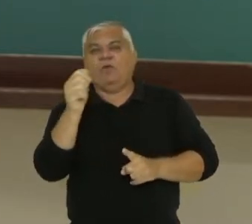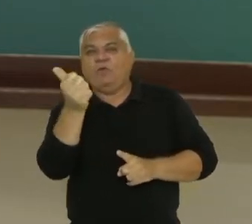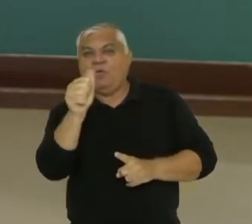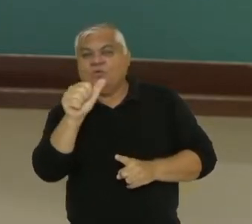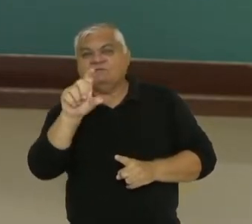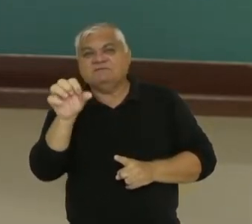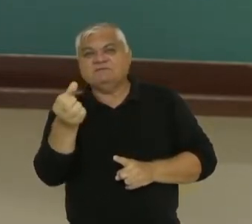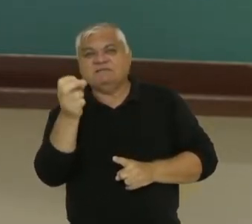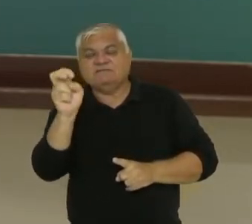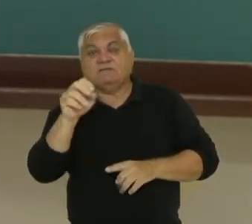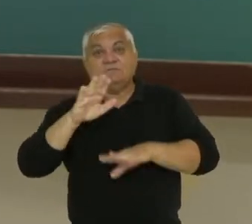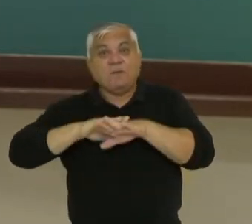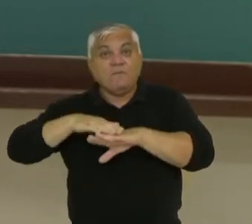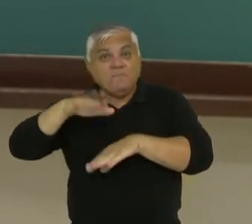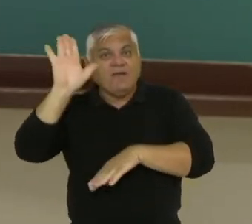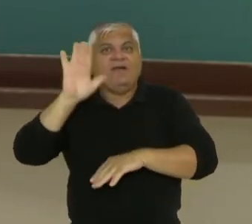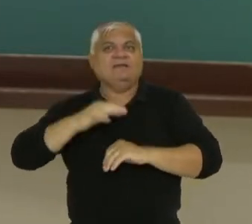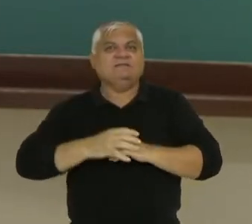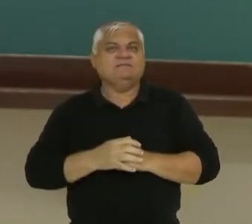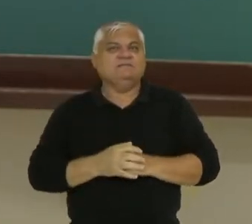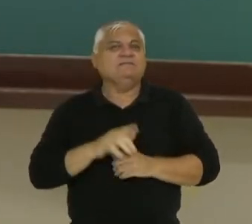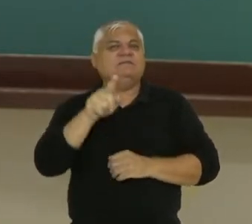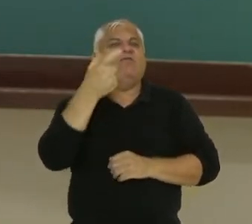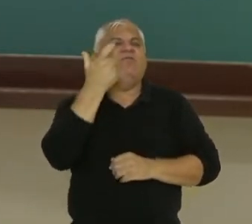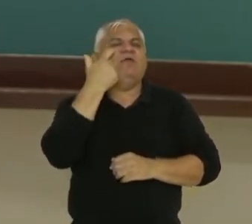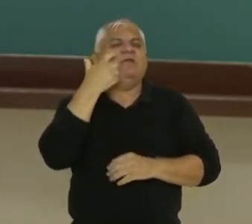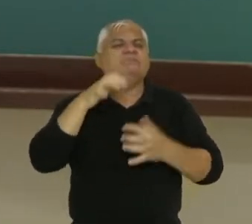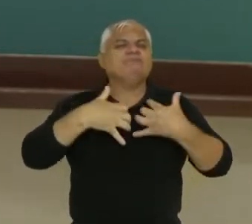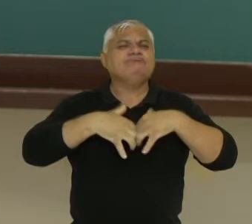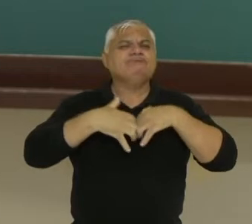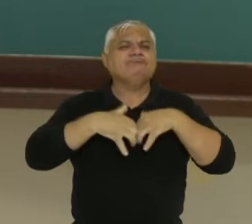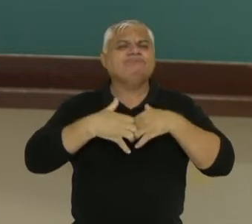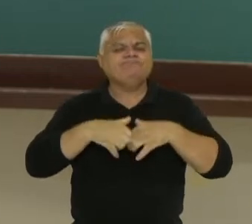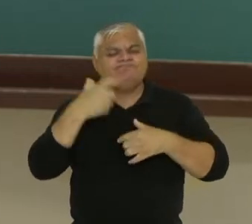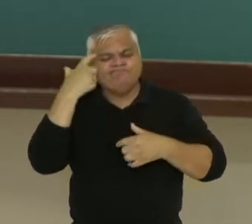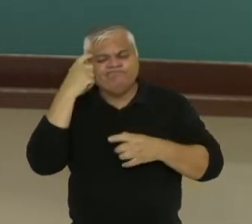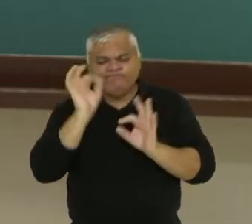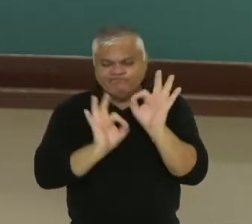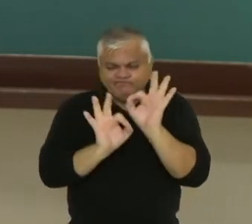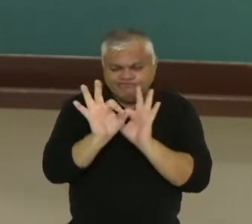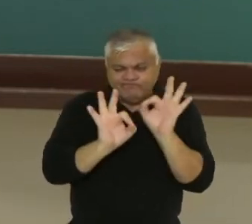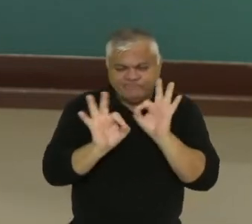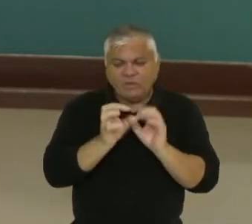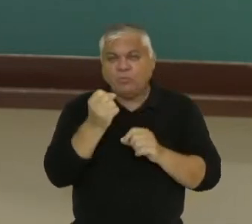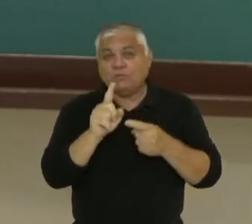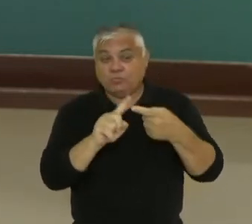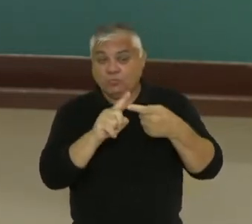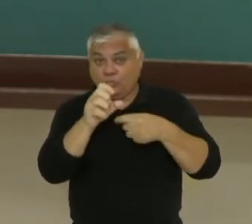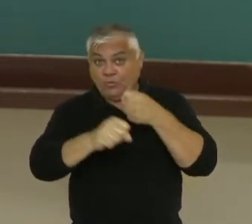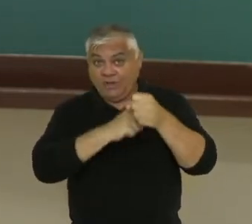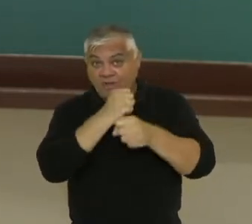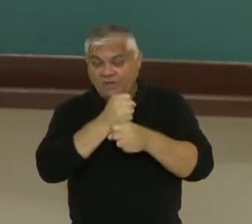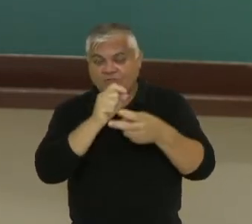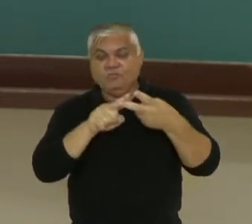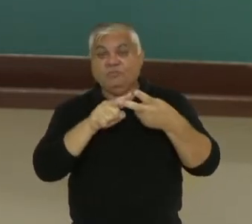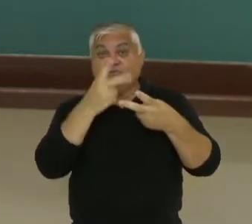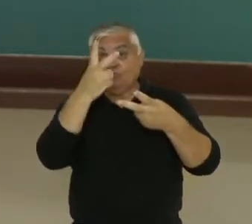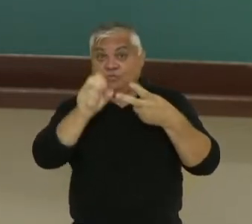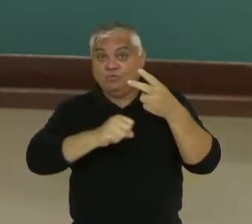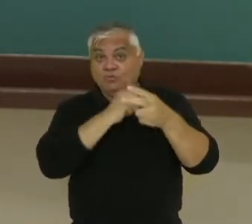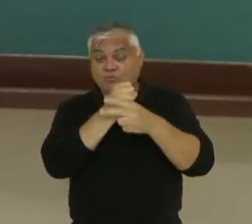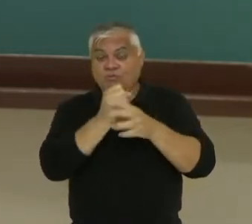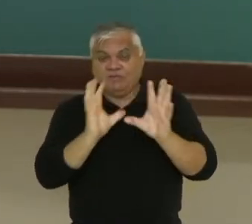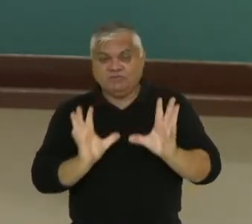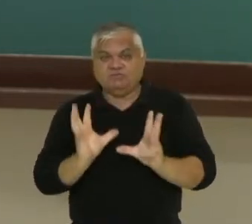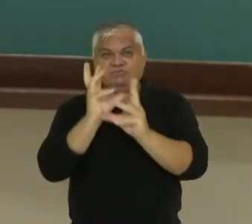rendeu mais do que esses valores. Então a gente vai ter que calcular no primeiro ano, depois no segundo ano, somar os dois